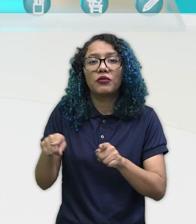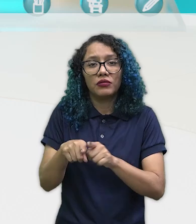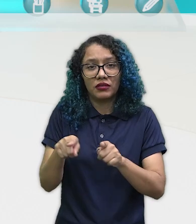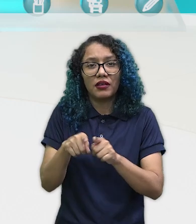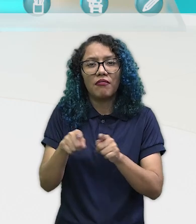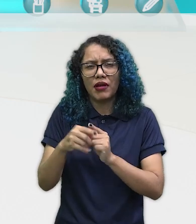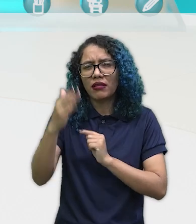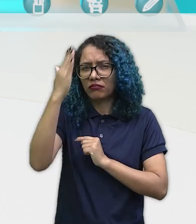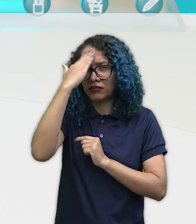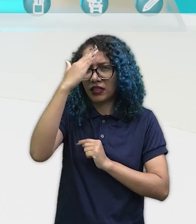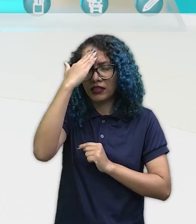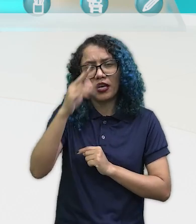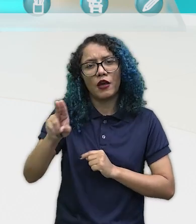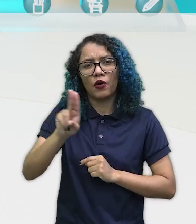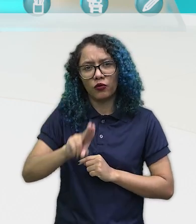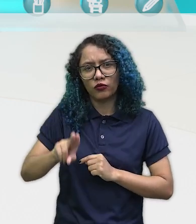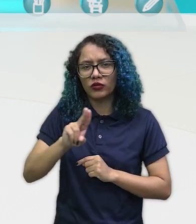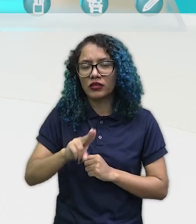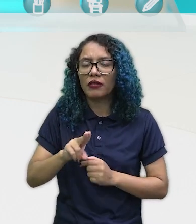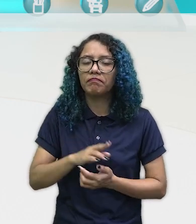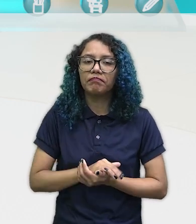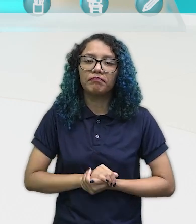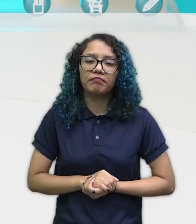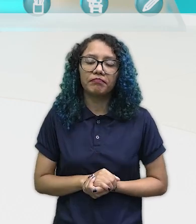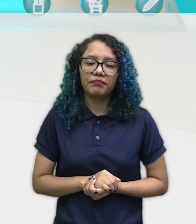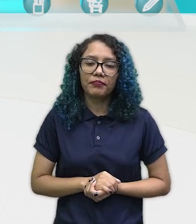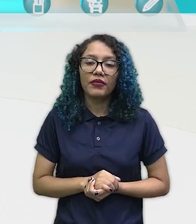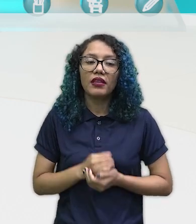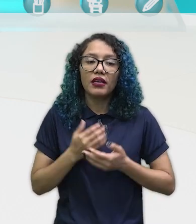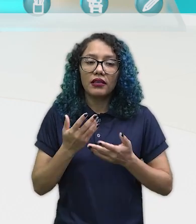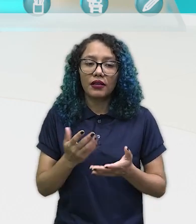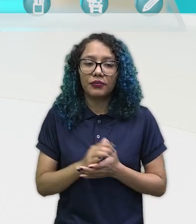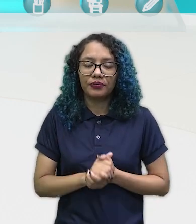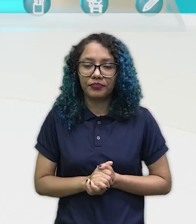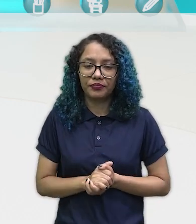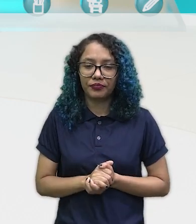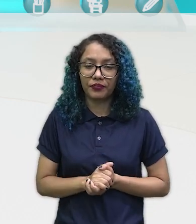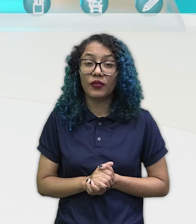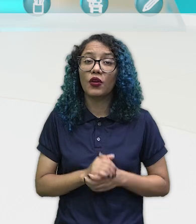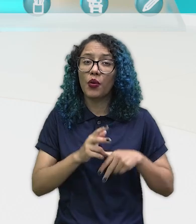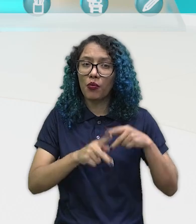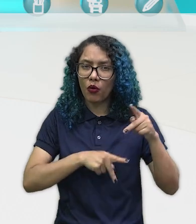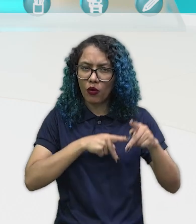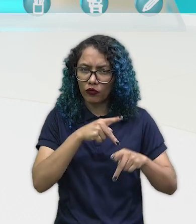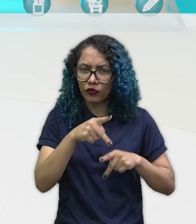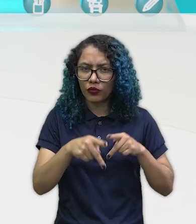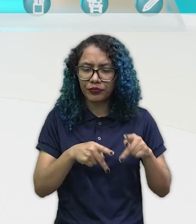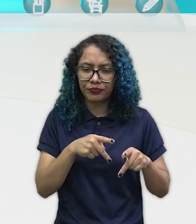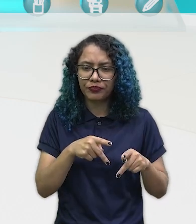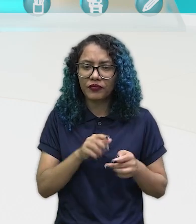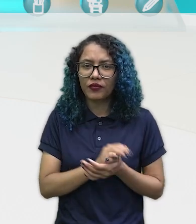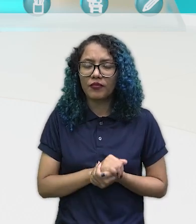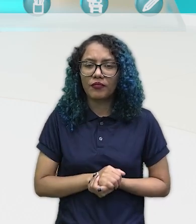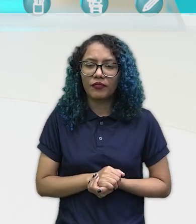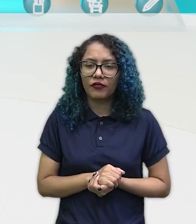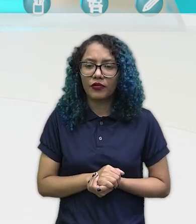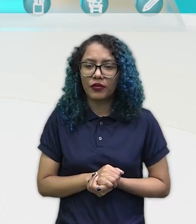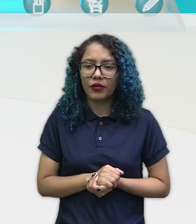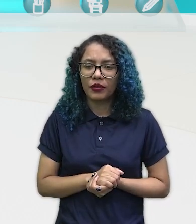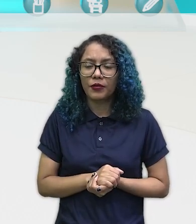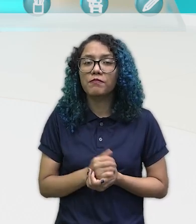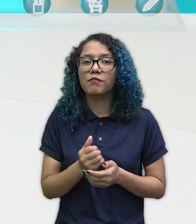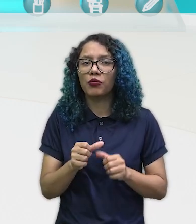pudessem entender também. À medida que os povos iam crescendo e se tornando civilizações, essas civilizações